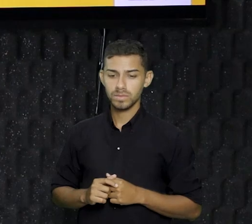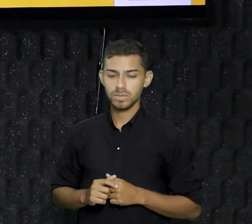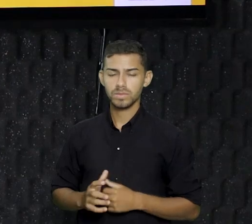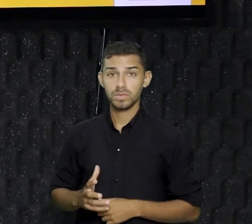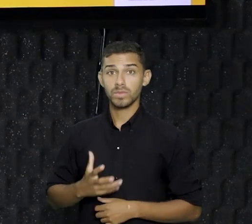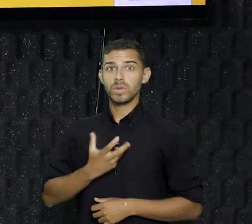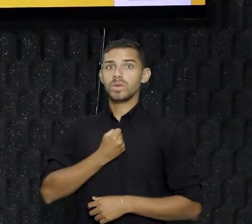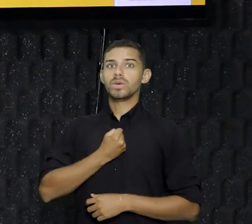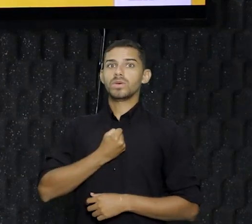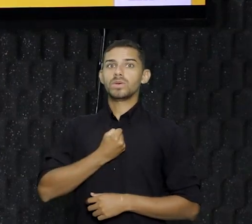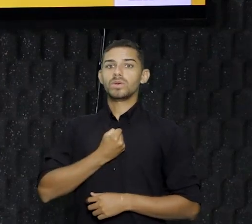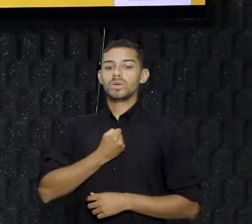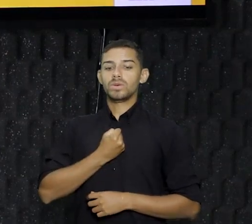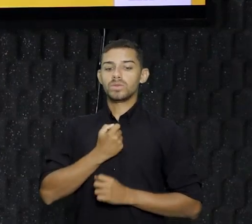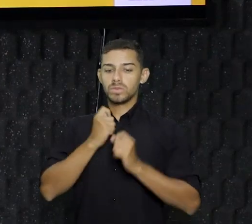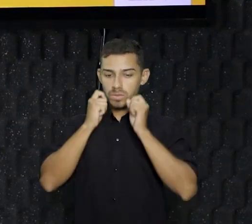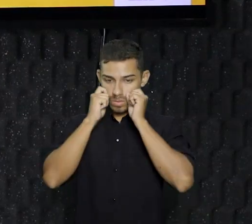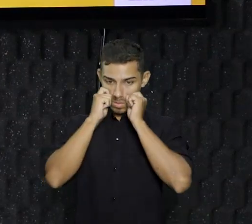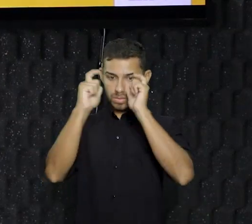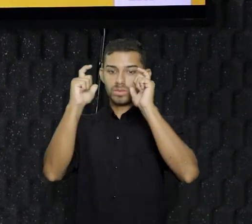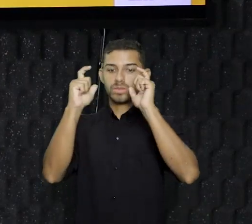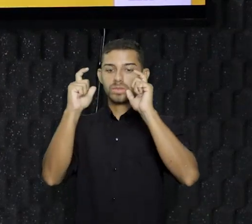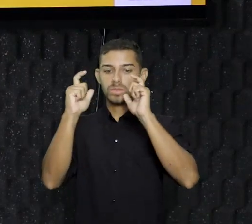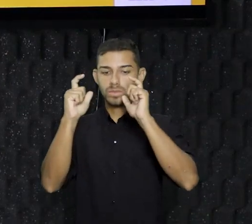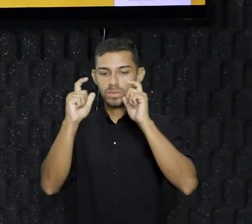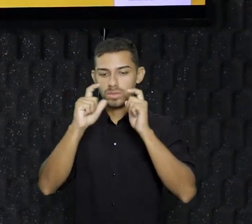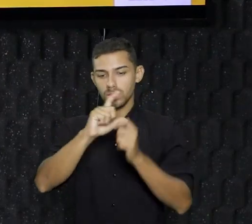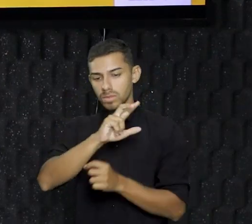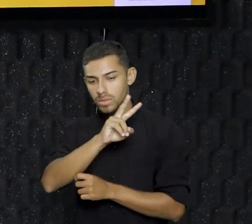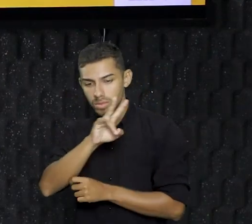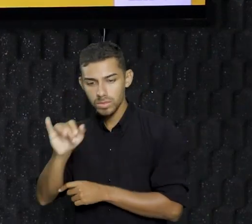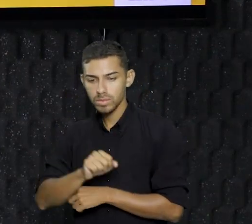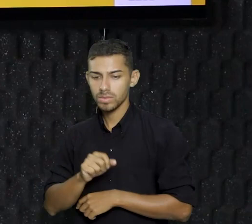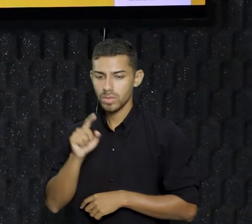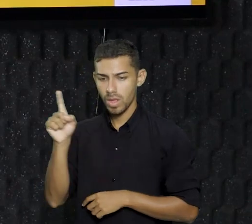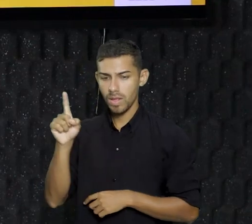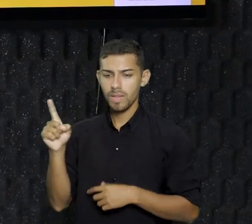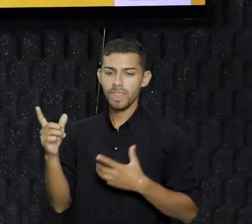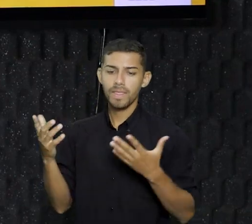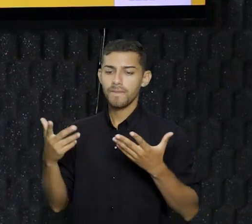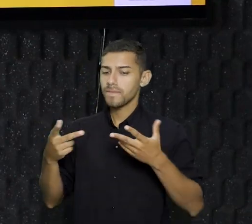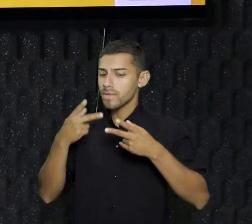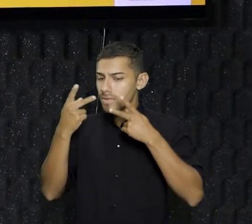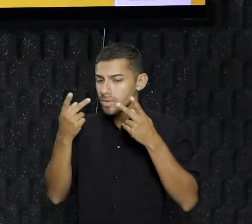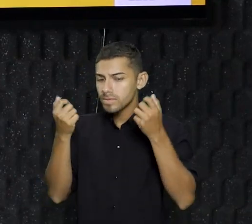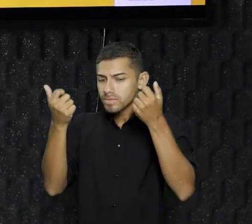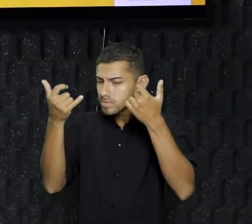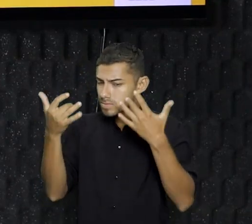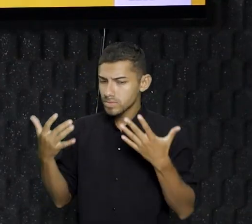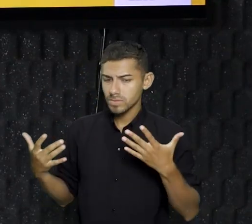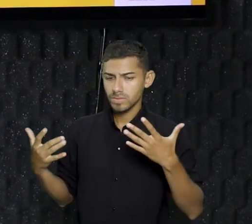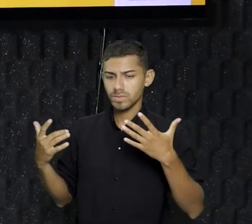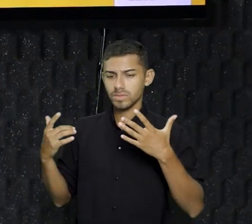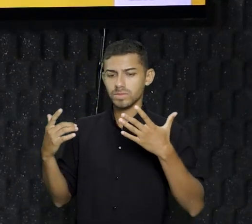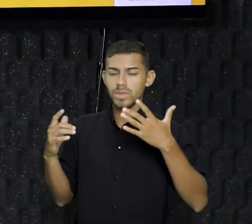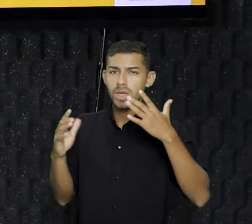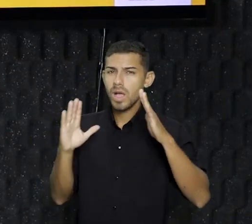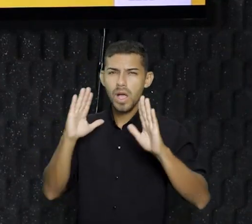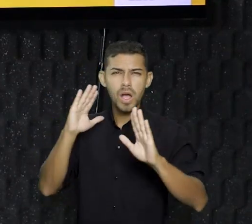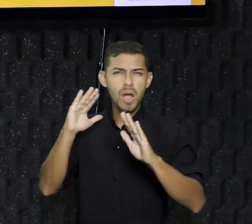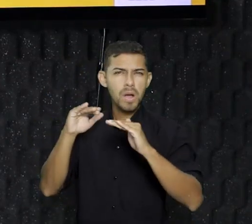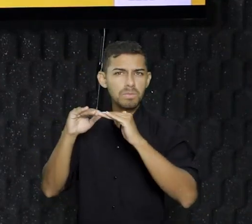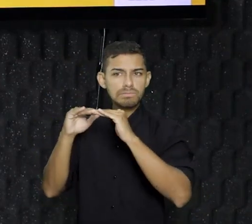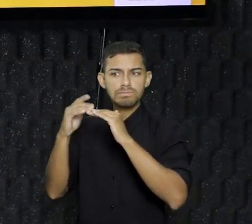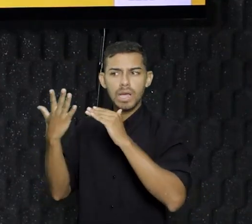né fica impressionada e vai e se sai com esta fala muito eh culta para